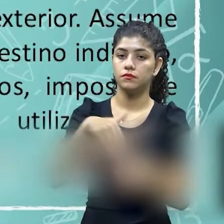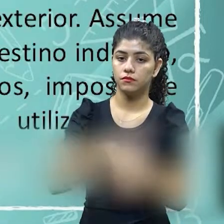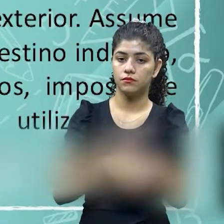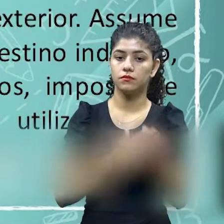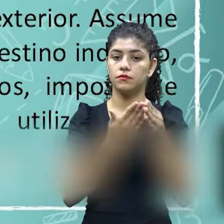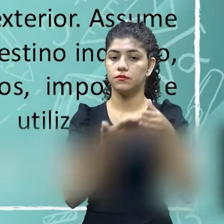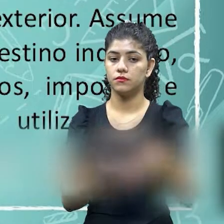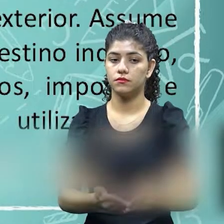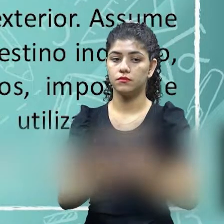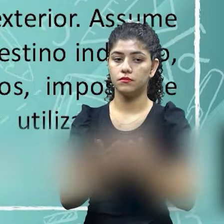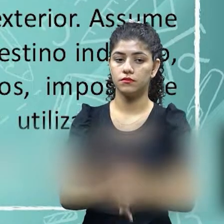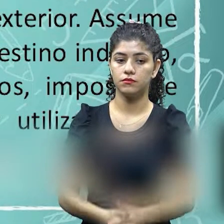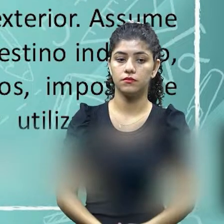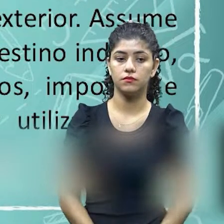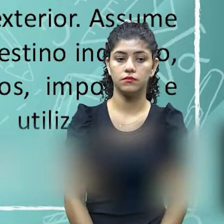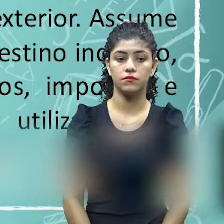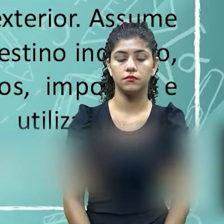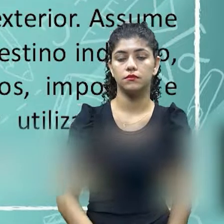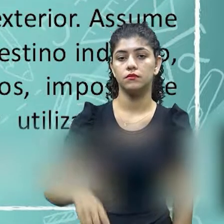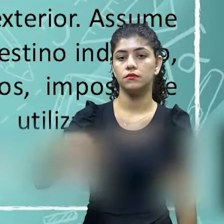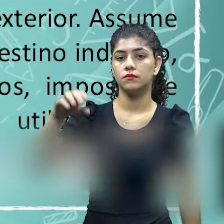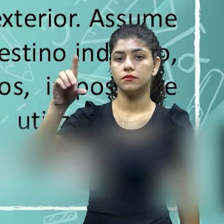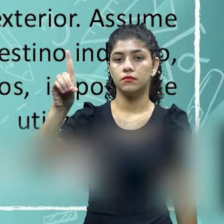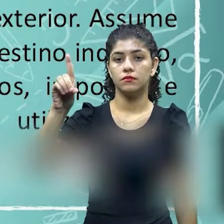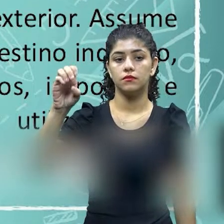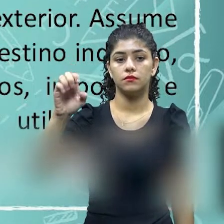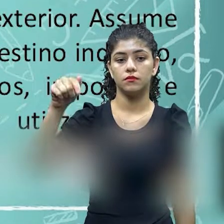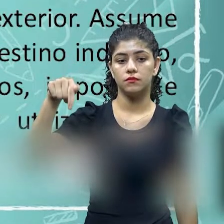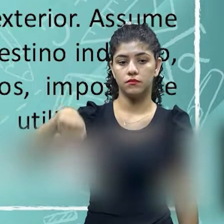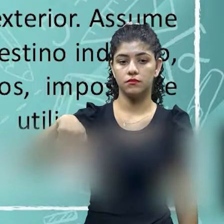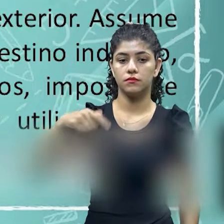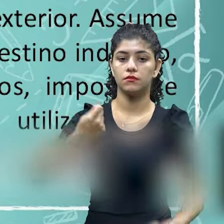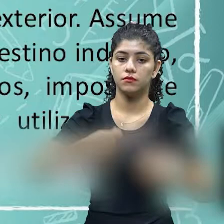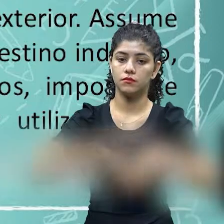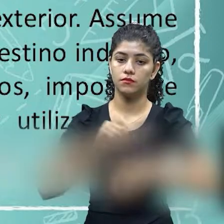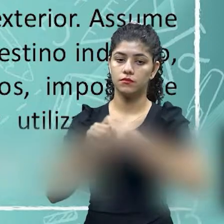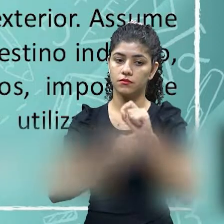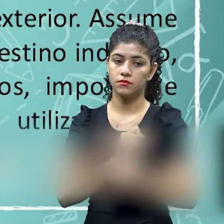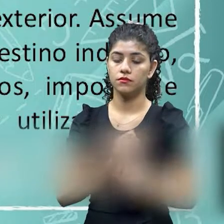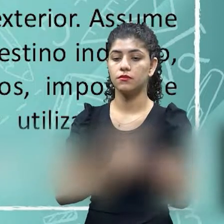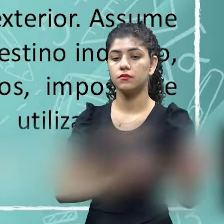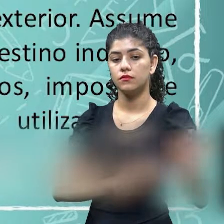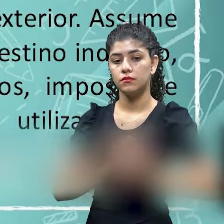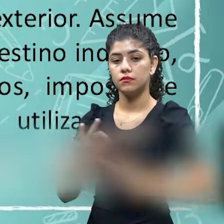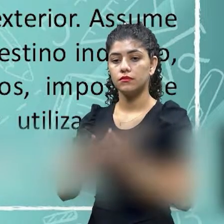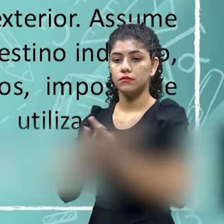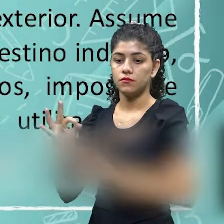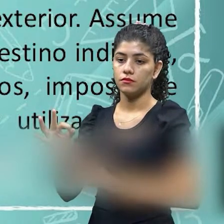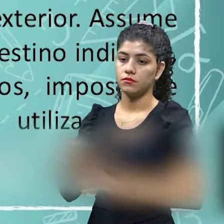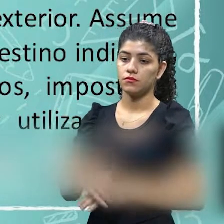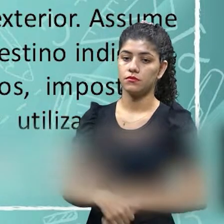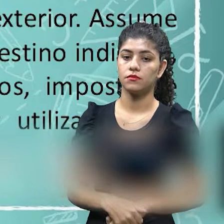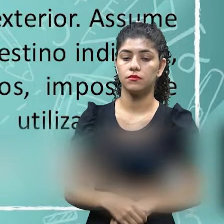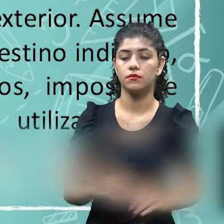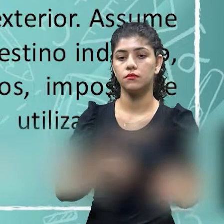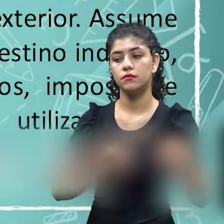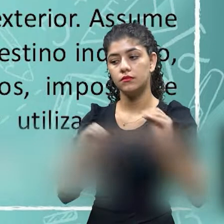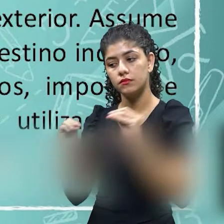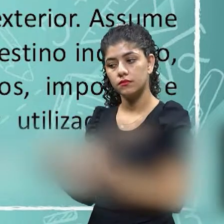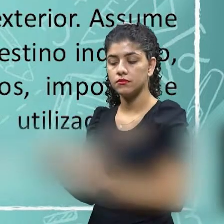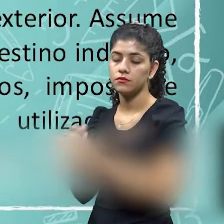transportado. O D é que o exportador deve colocar a mercadoria não desembaraçada para